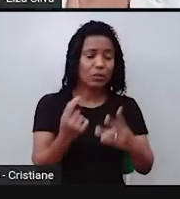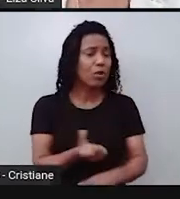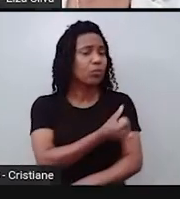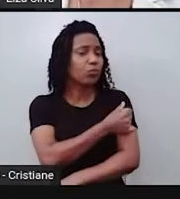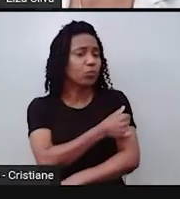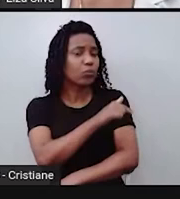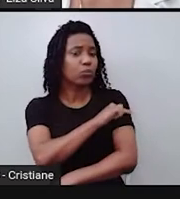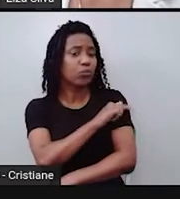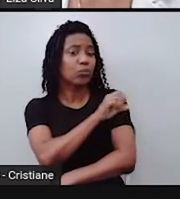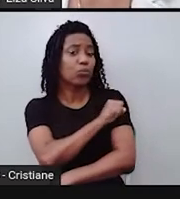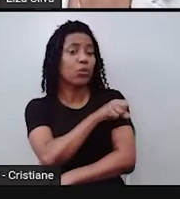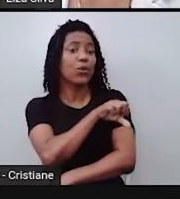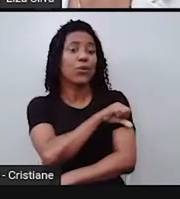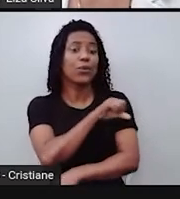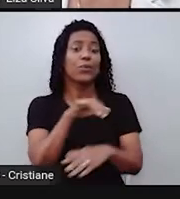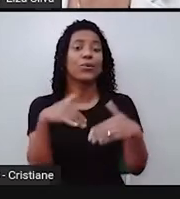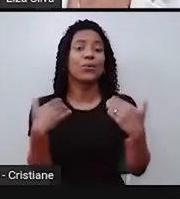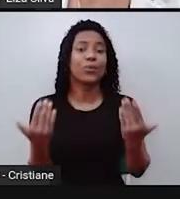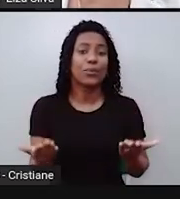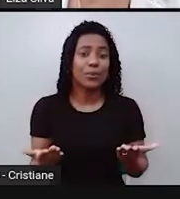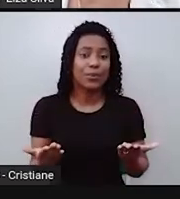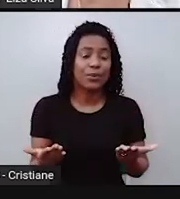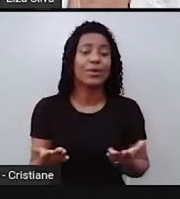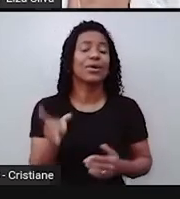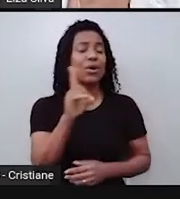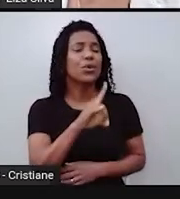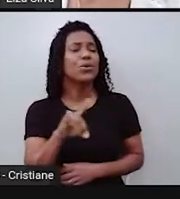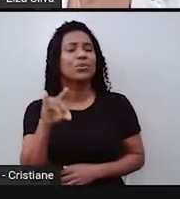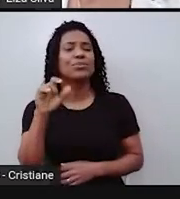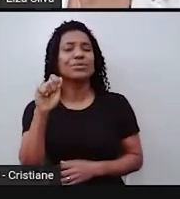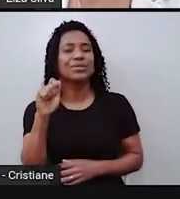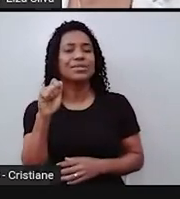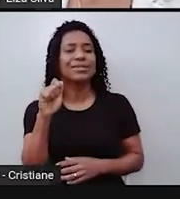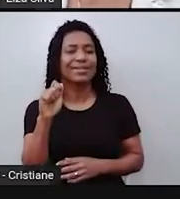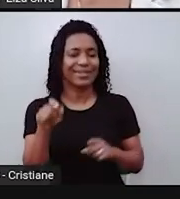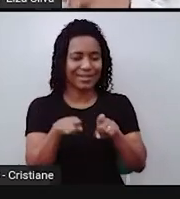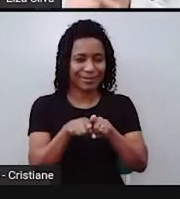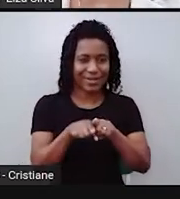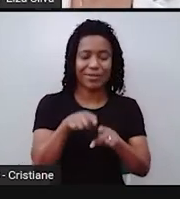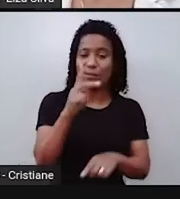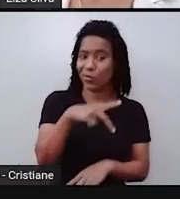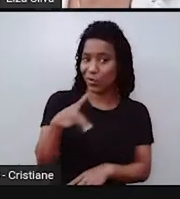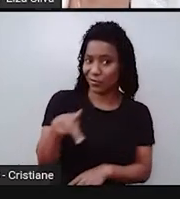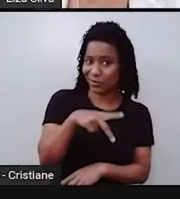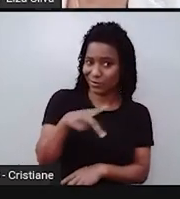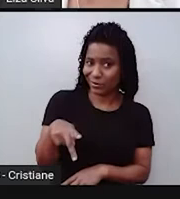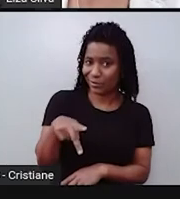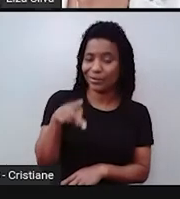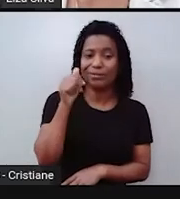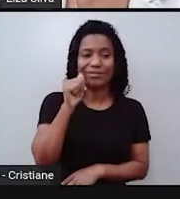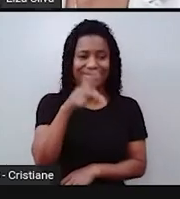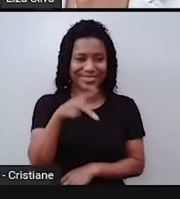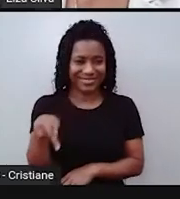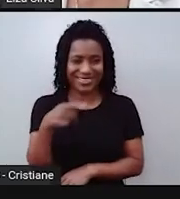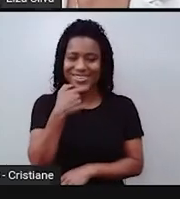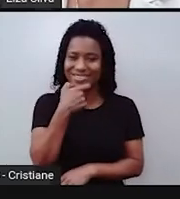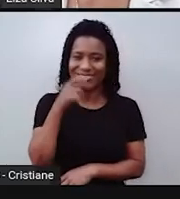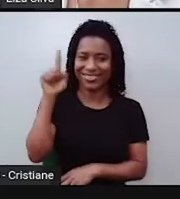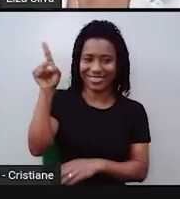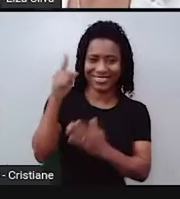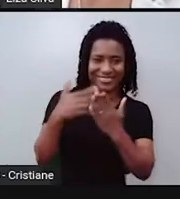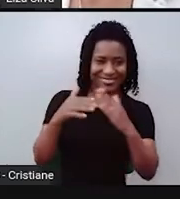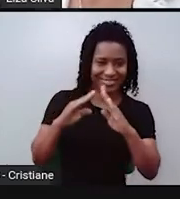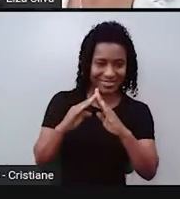Page, a data de nossa aula de hoje. And teacher, o nome do seu professor ou de sua professora de inglês.